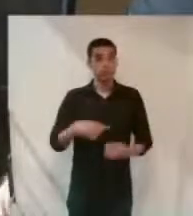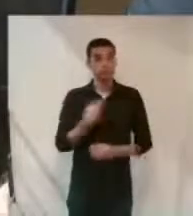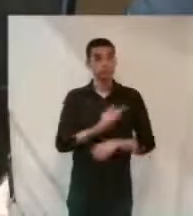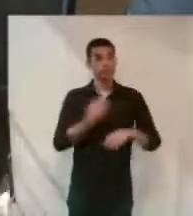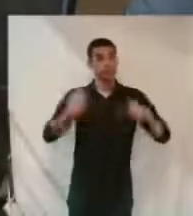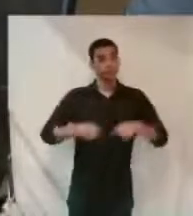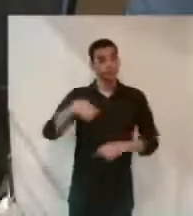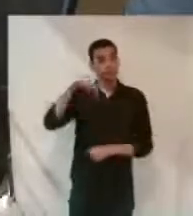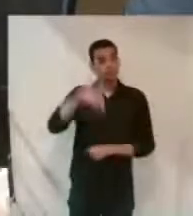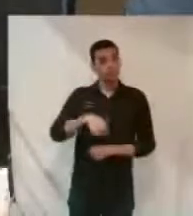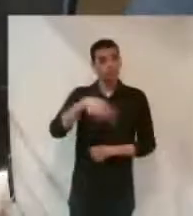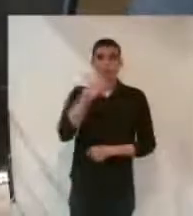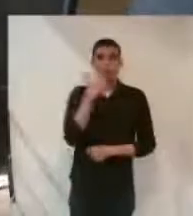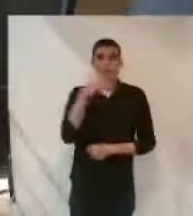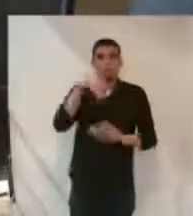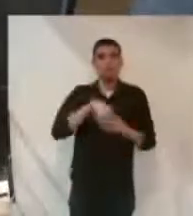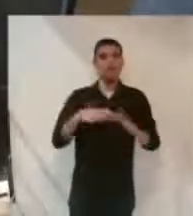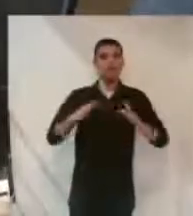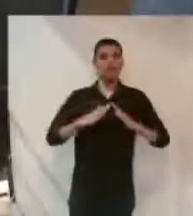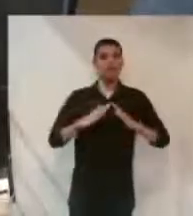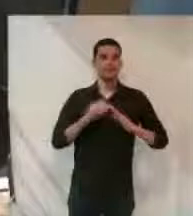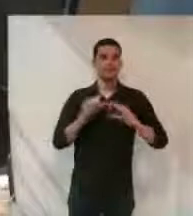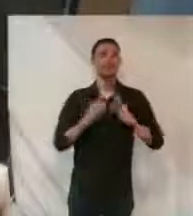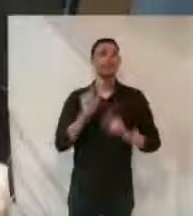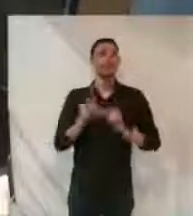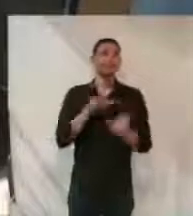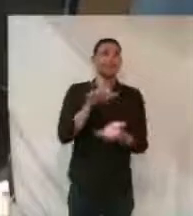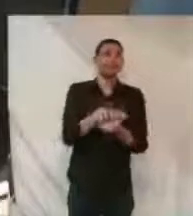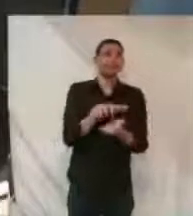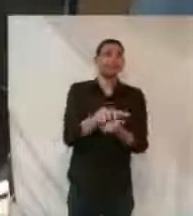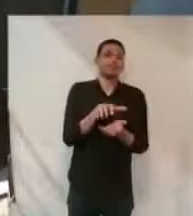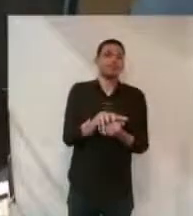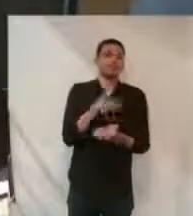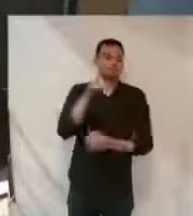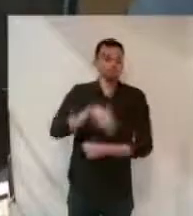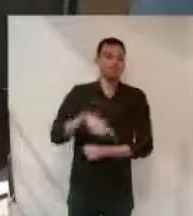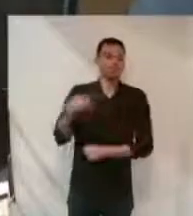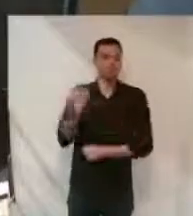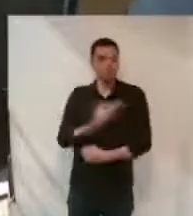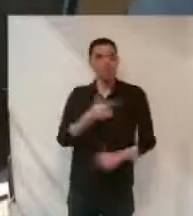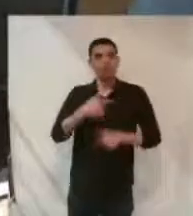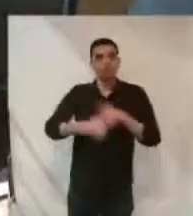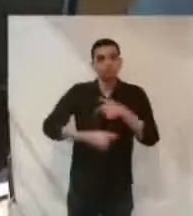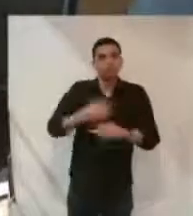casa, para fazermos a nossa separação, como bem falou hoje